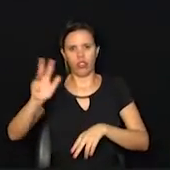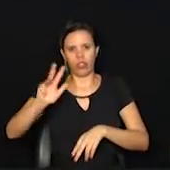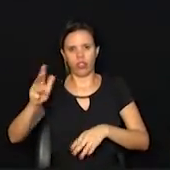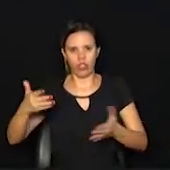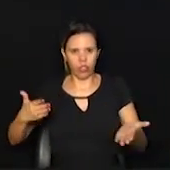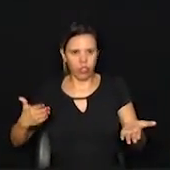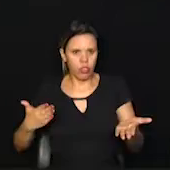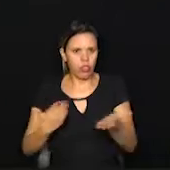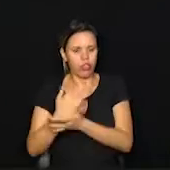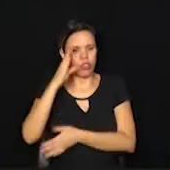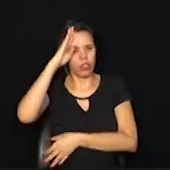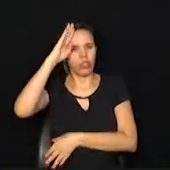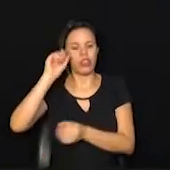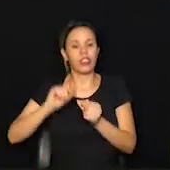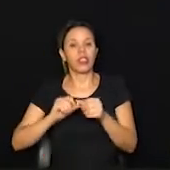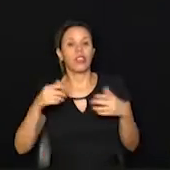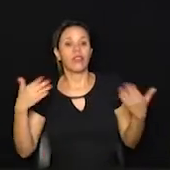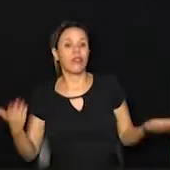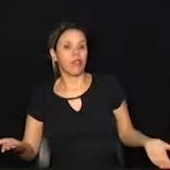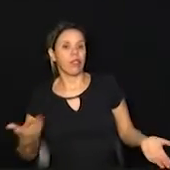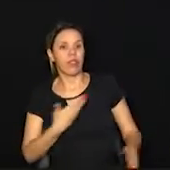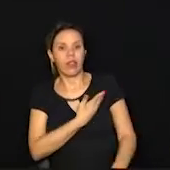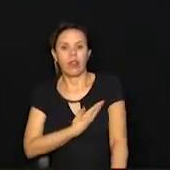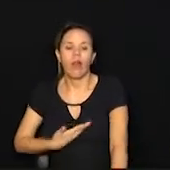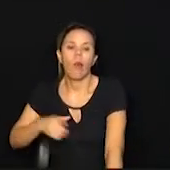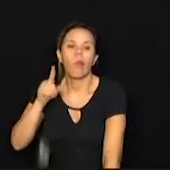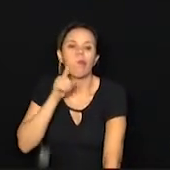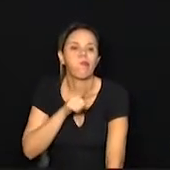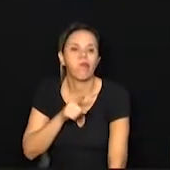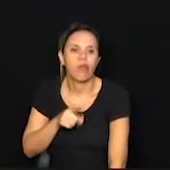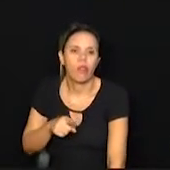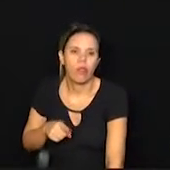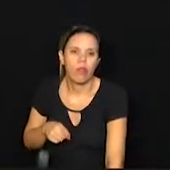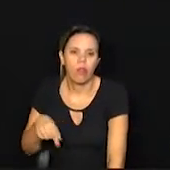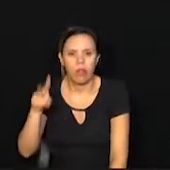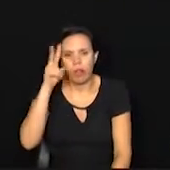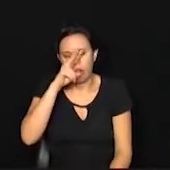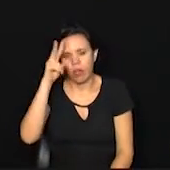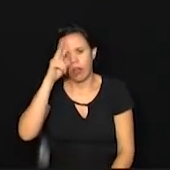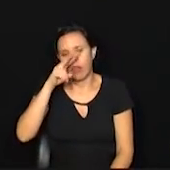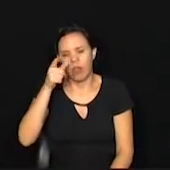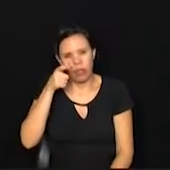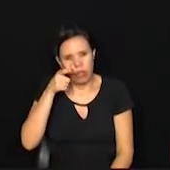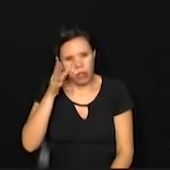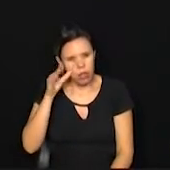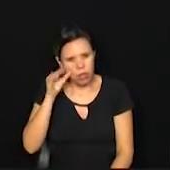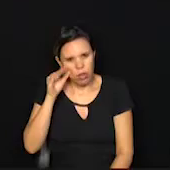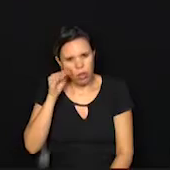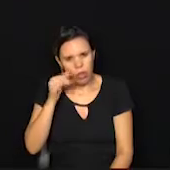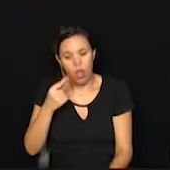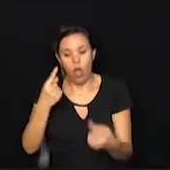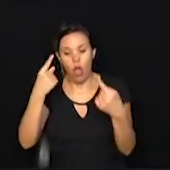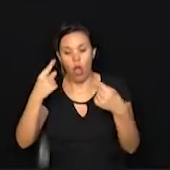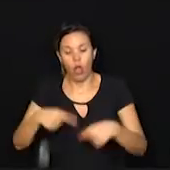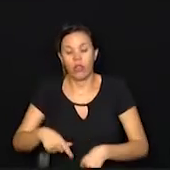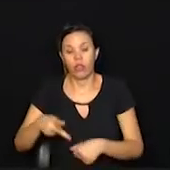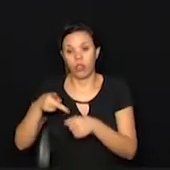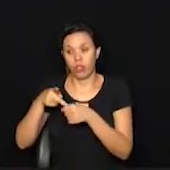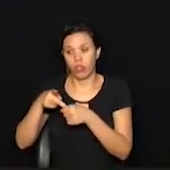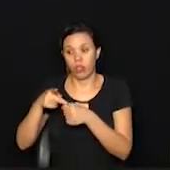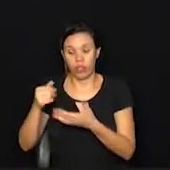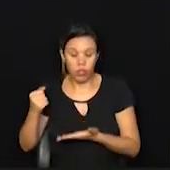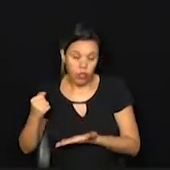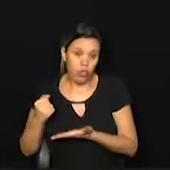quem é que fez isso o Governo dos Estados Unidos vocês devem lembrar da espionagem contra a Petrobras que